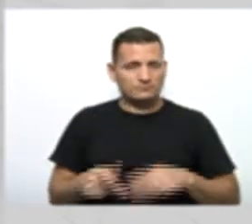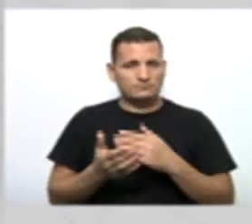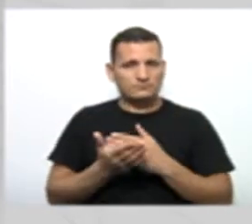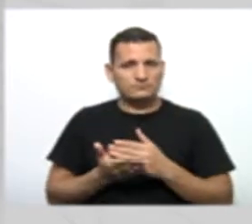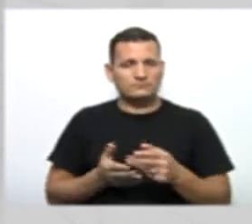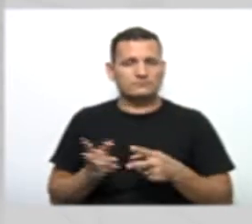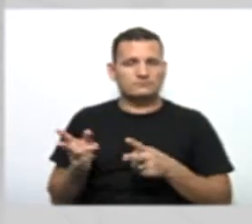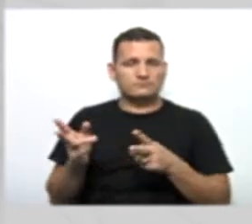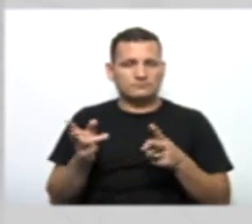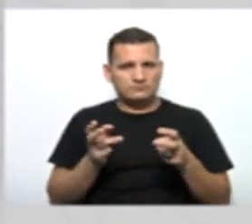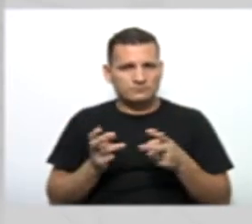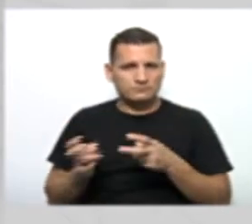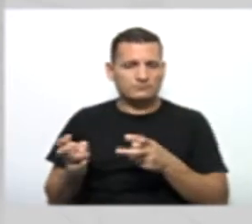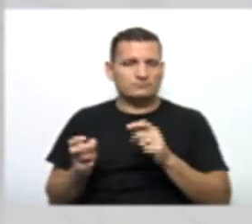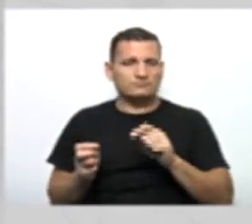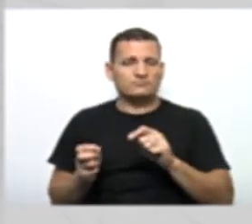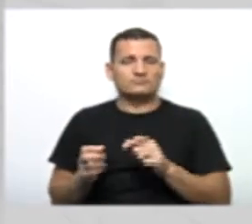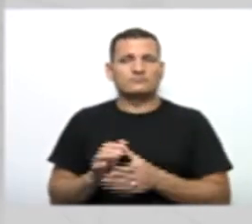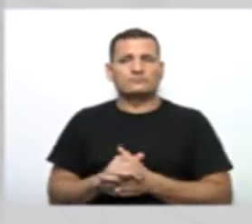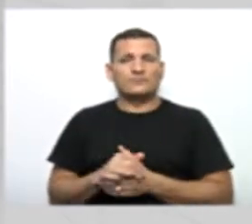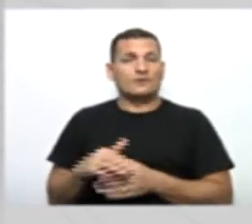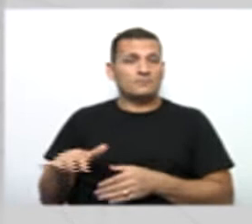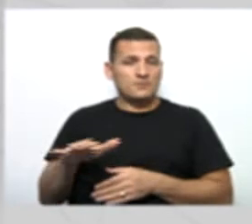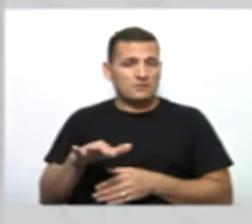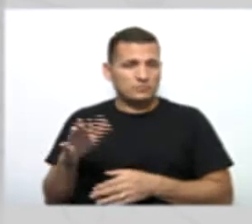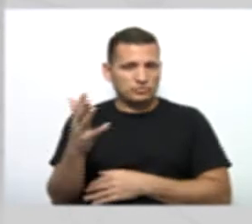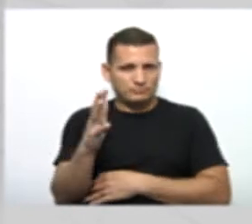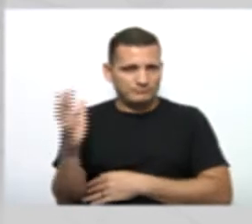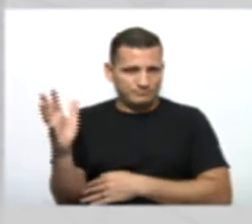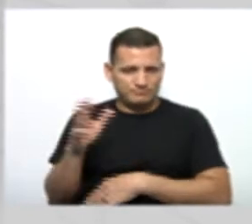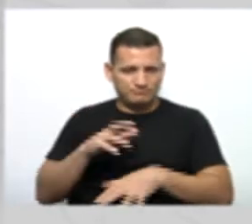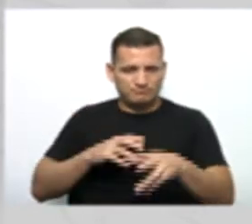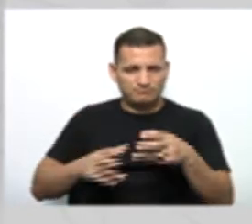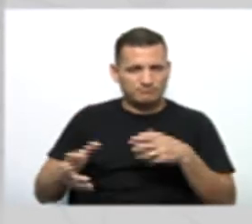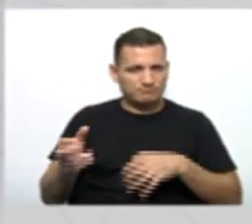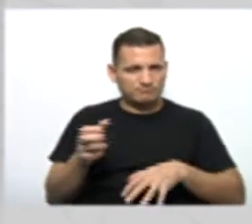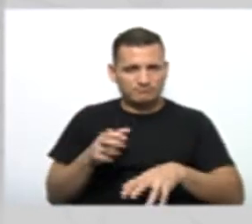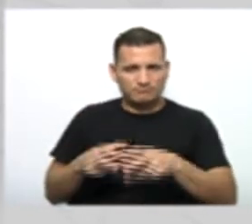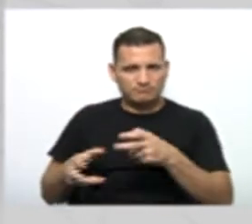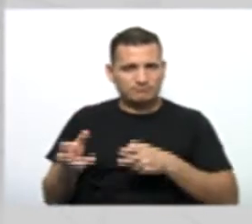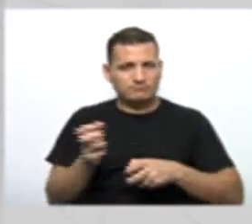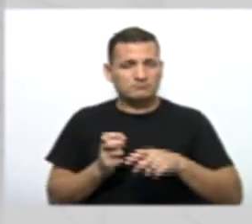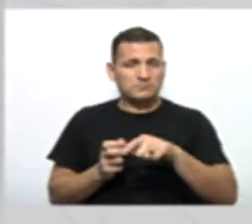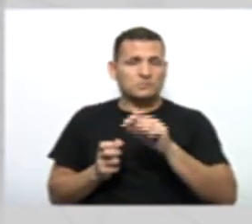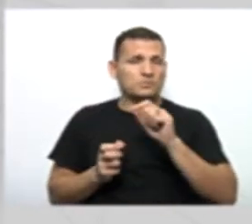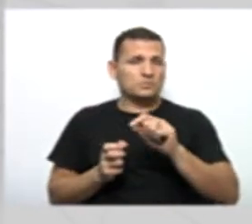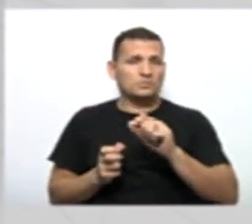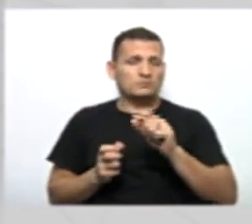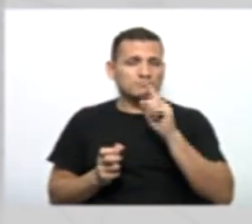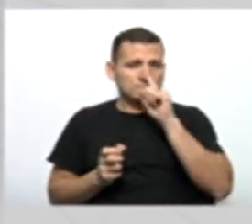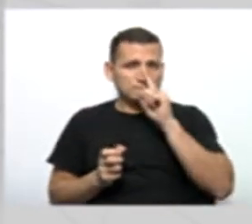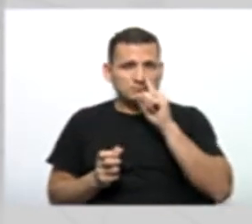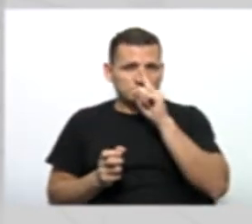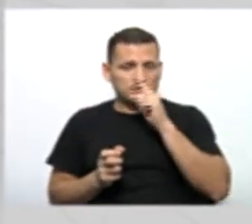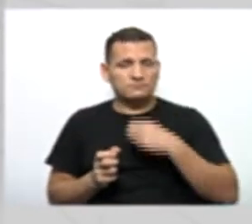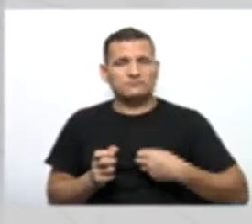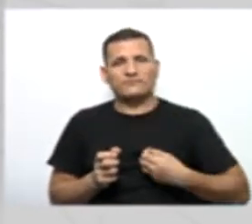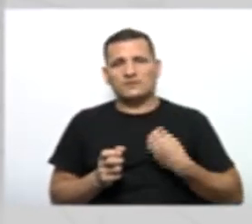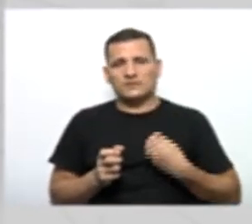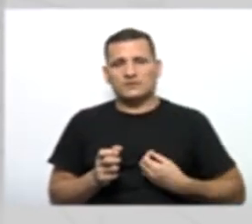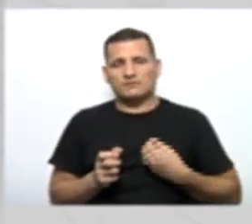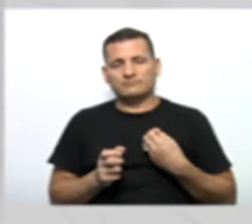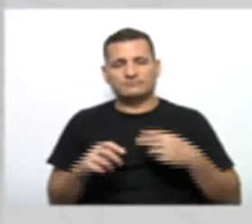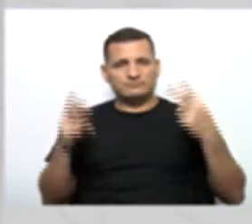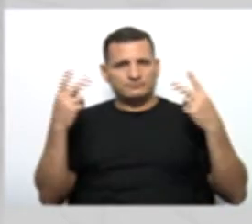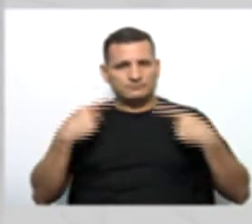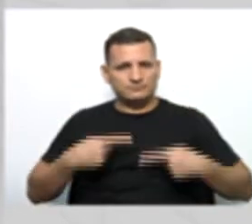que, explorando o meio ambiente daquela forma, ele estava colocando em risco até a vida do próprio homem.